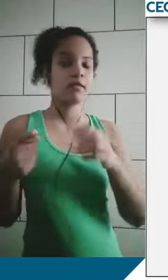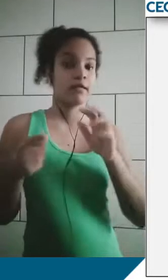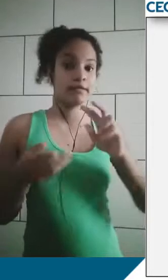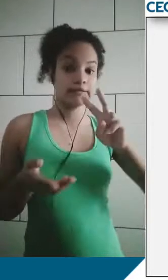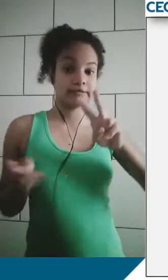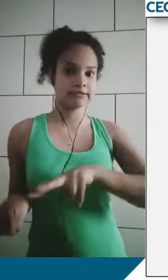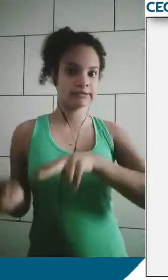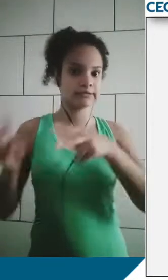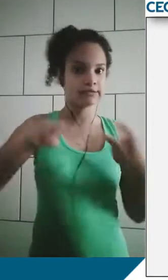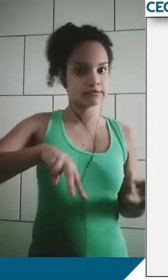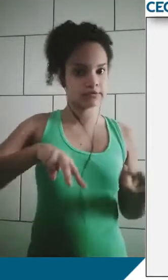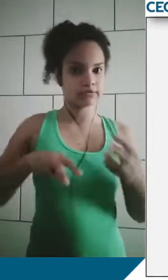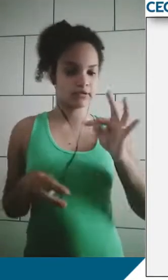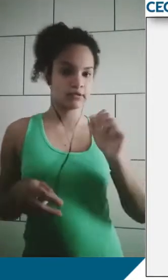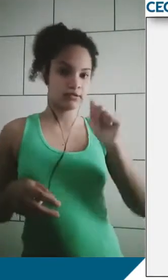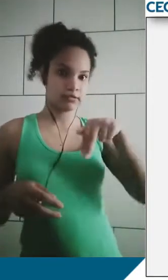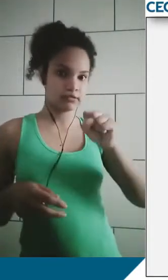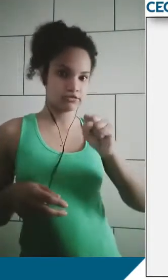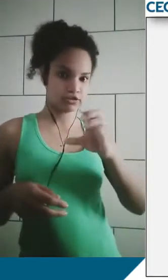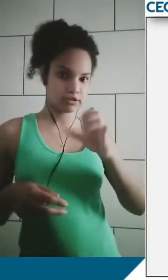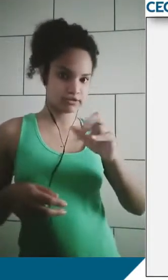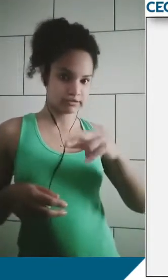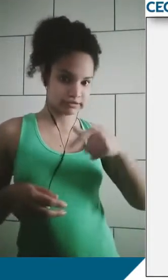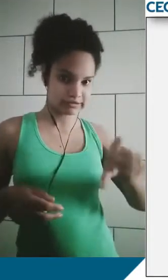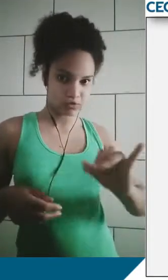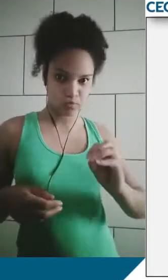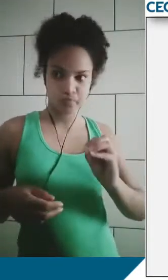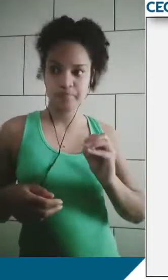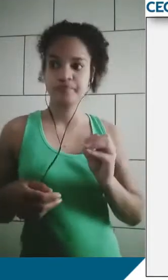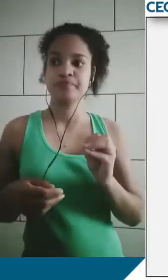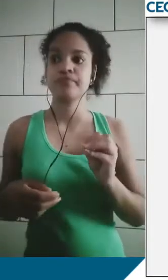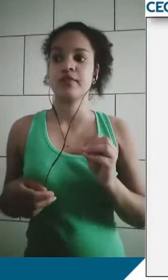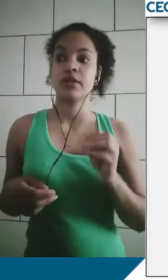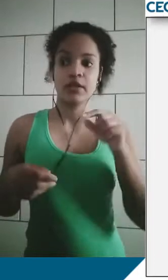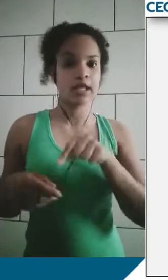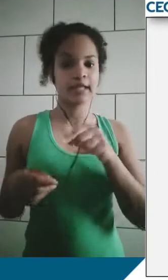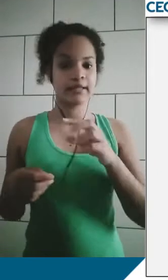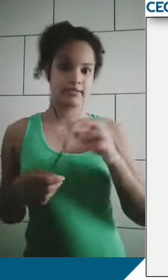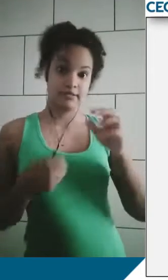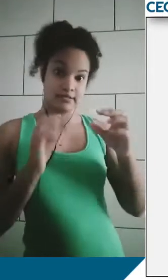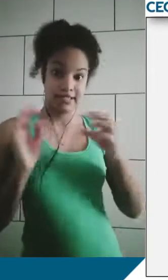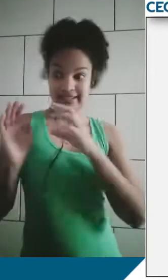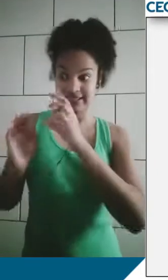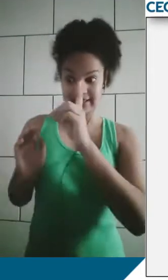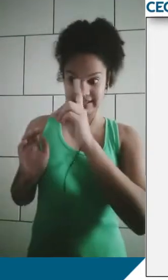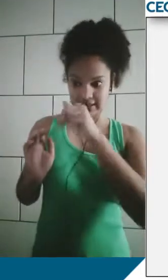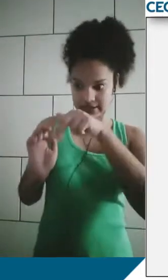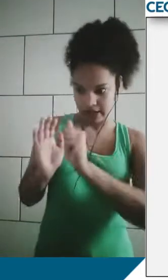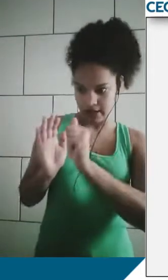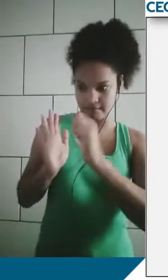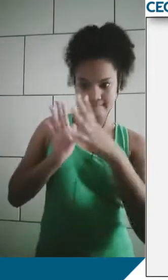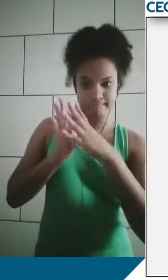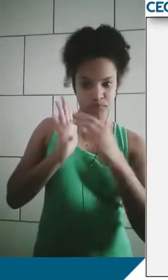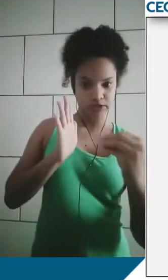servem de molde para a formação de moléculas de RNA, que também, logicamente, é mediado por enzimas. O RNA é